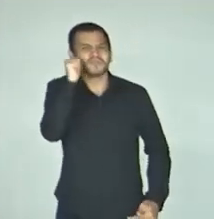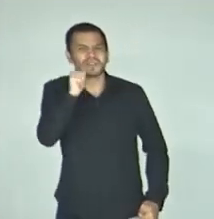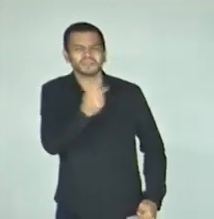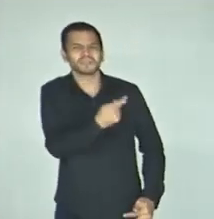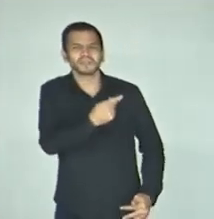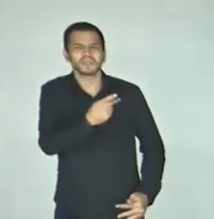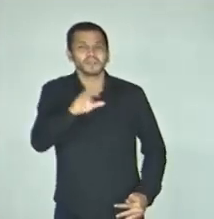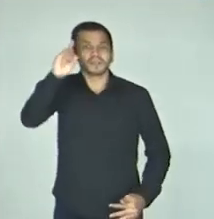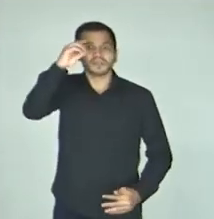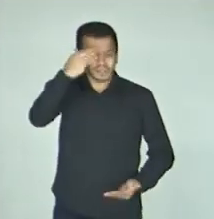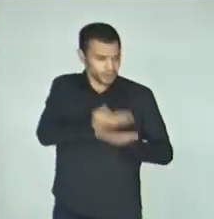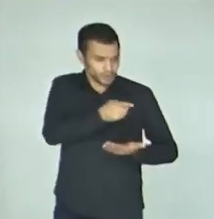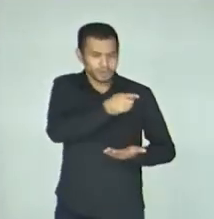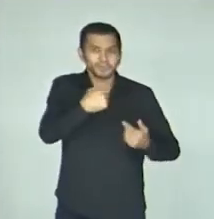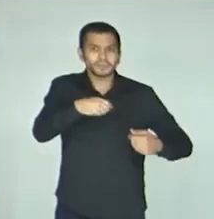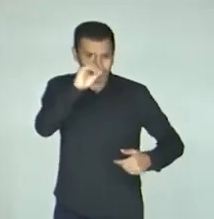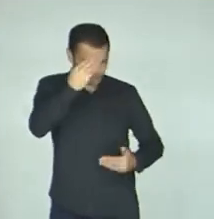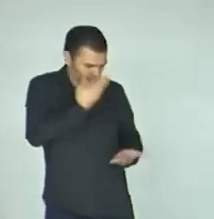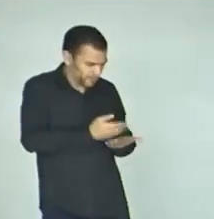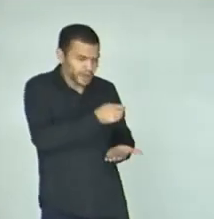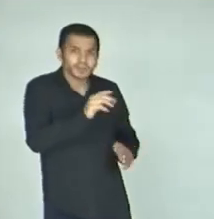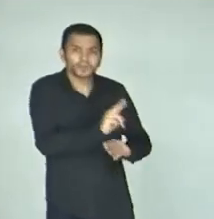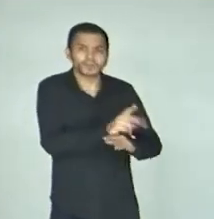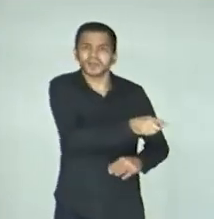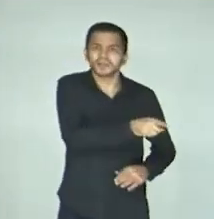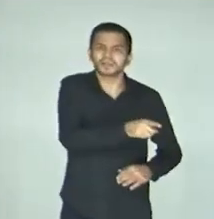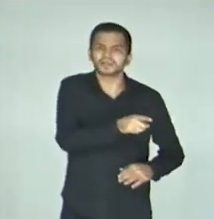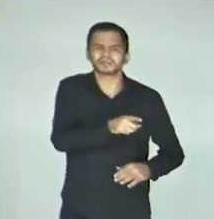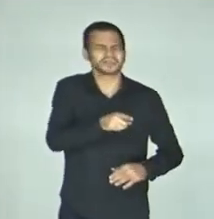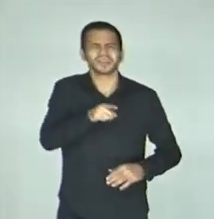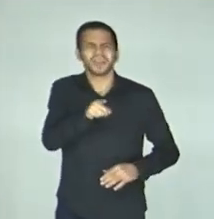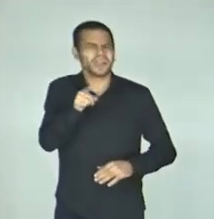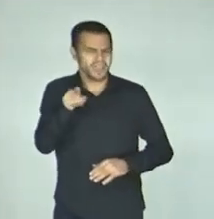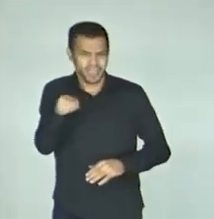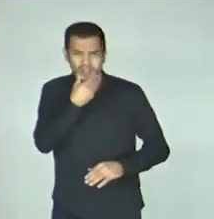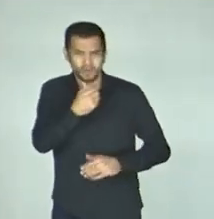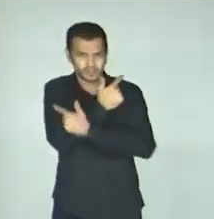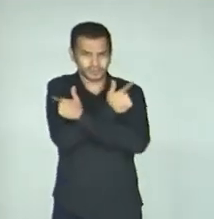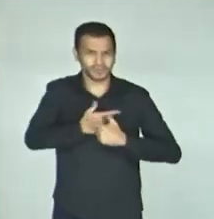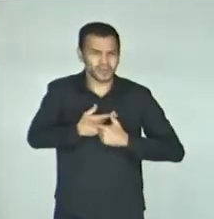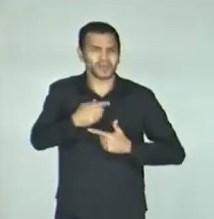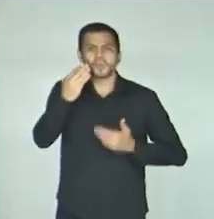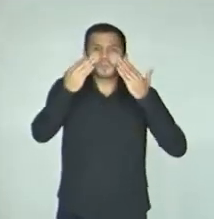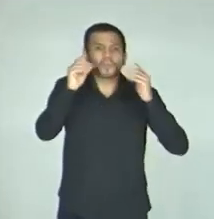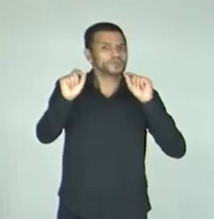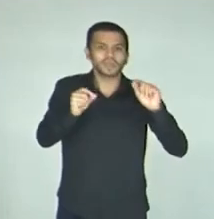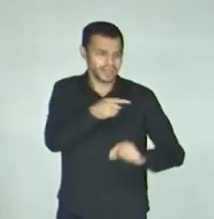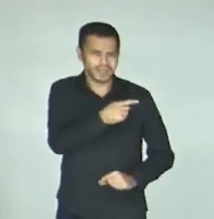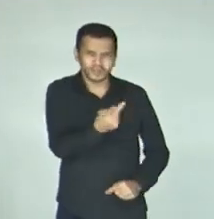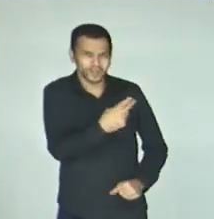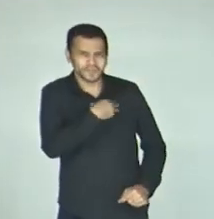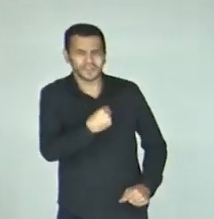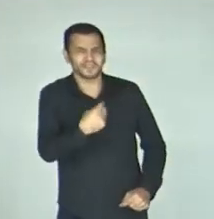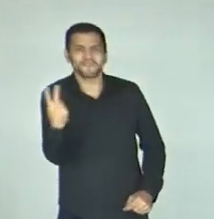confiança de Deus na vida dele com essa atitude Jó mostra que as suas filhas não tem muito valor para